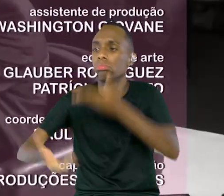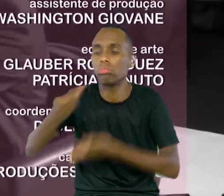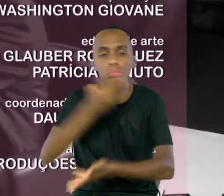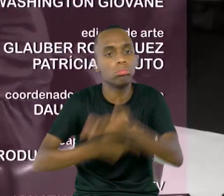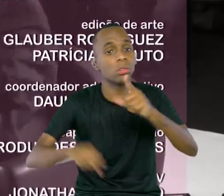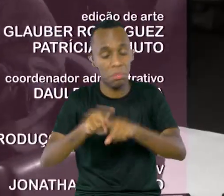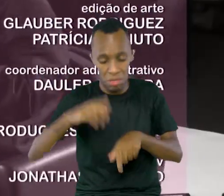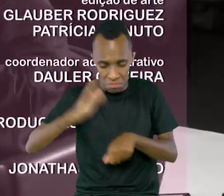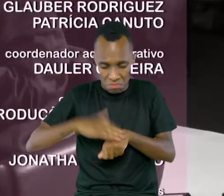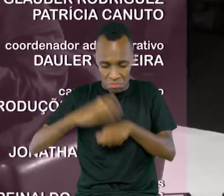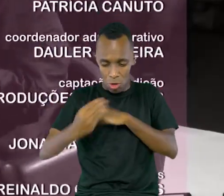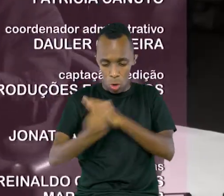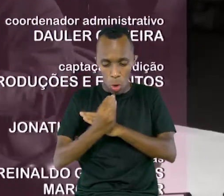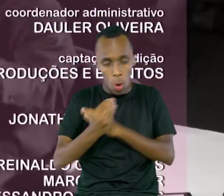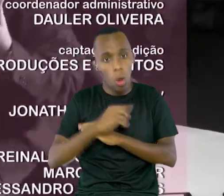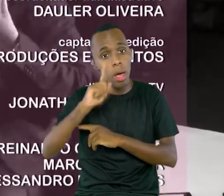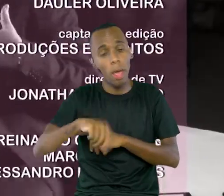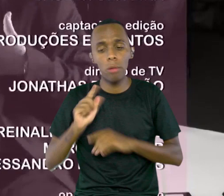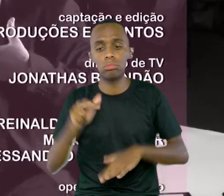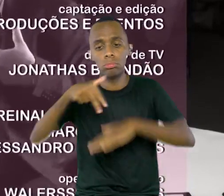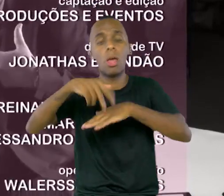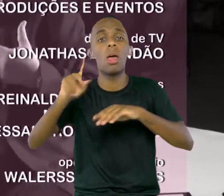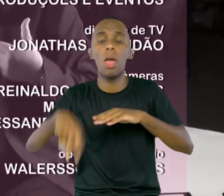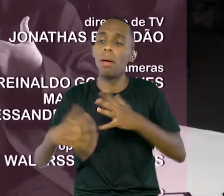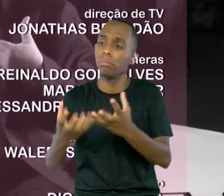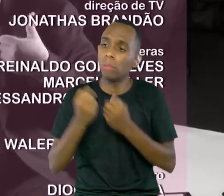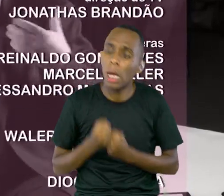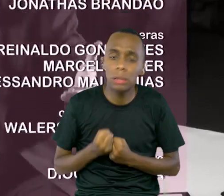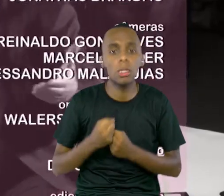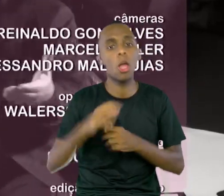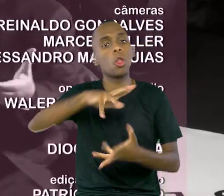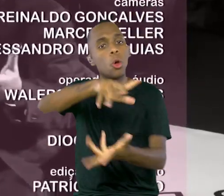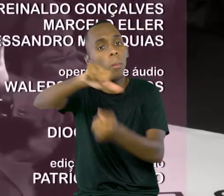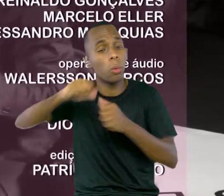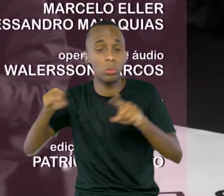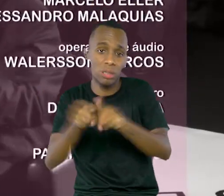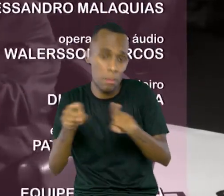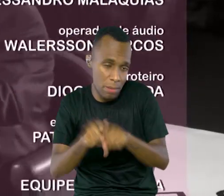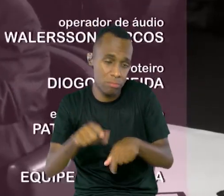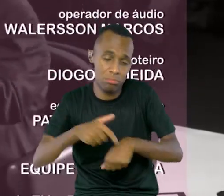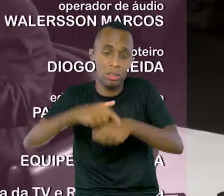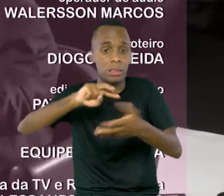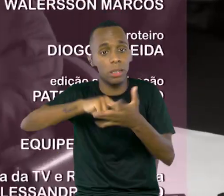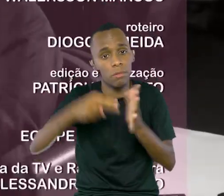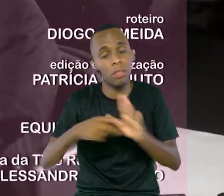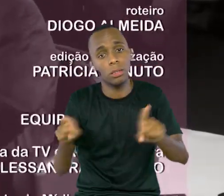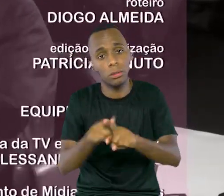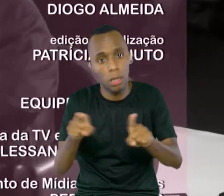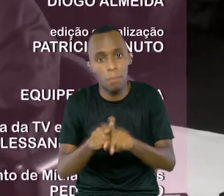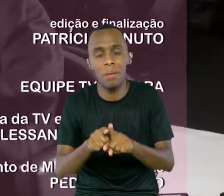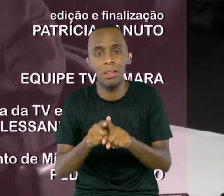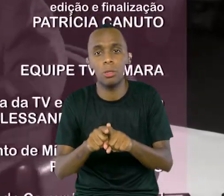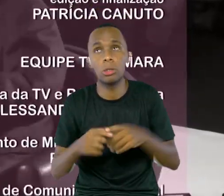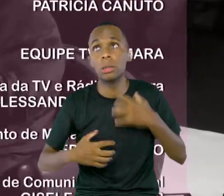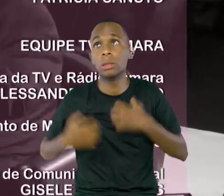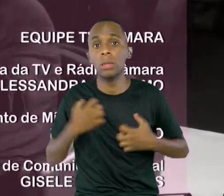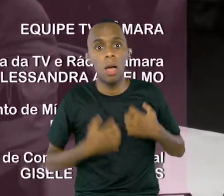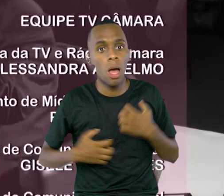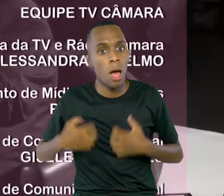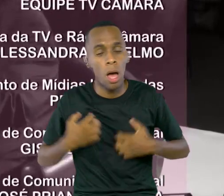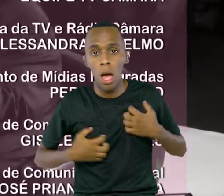pelo outro, afeto por si, ser objeto de afeto, afeto pelo mundo. E nesse sentido, claro,